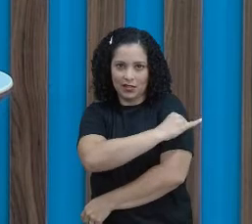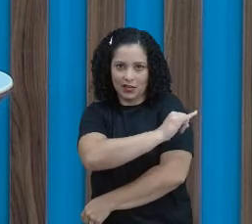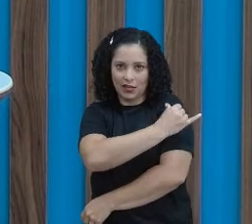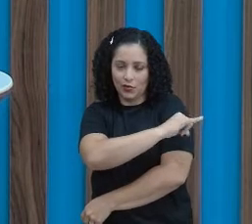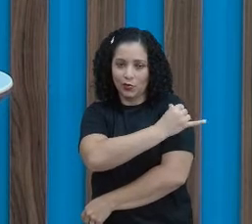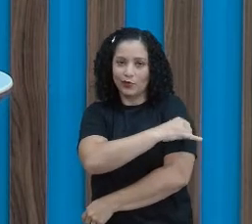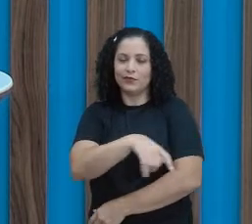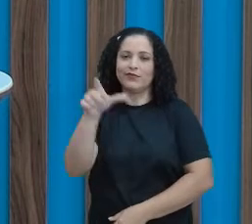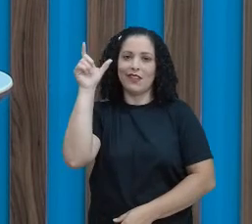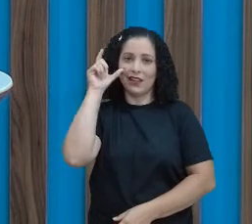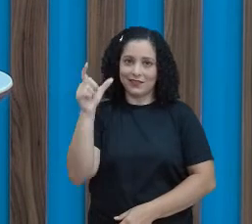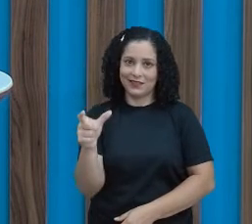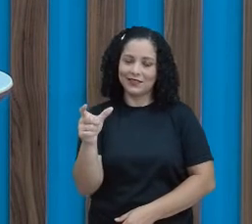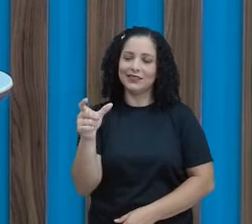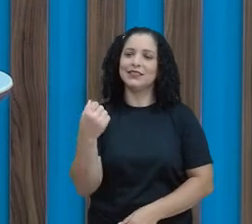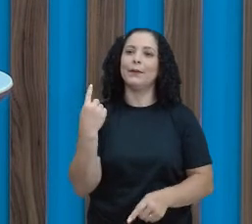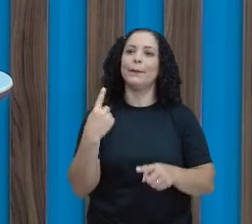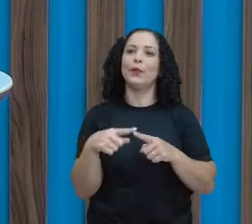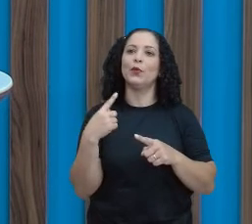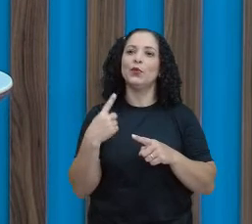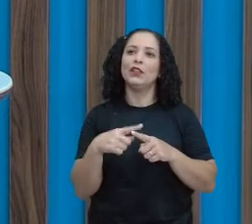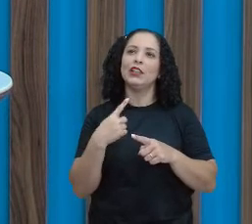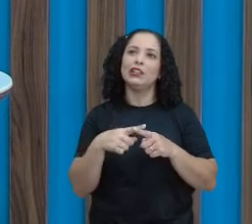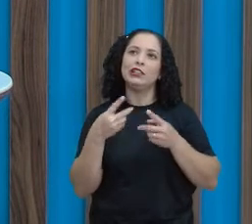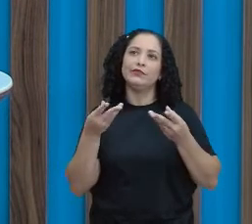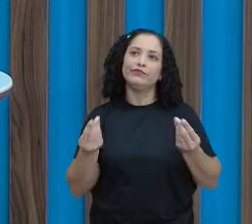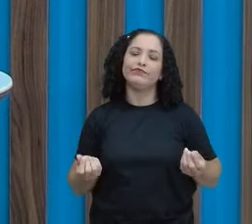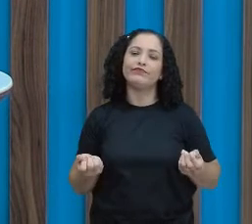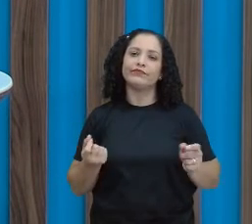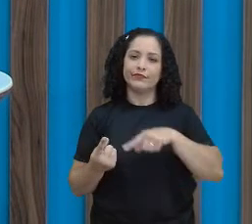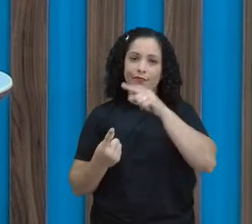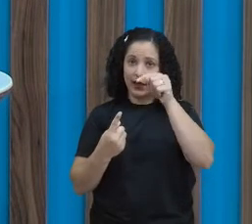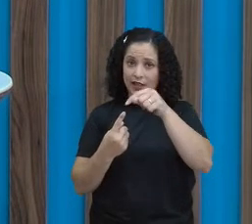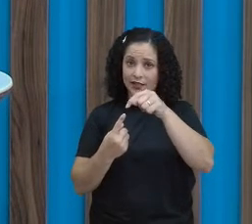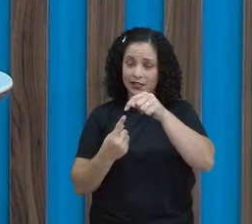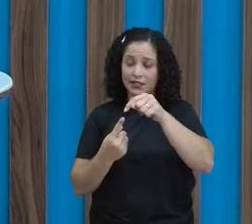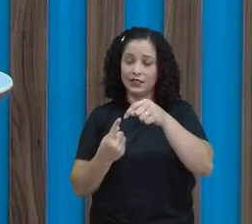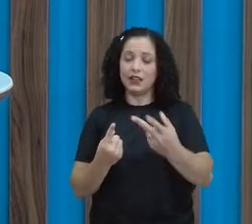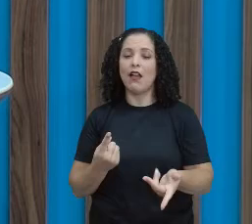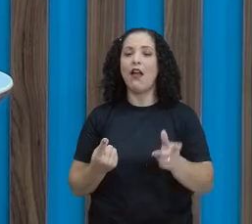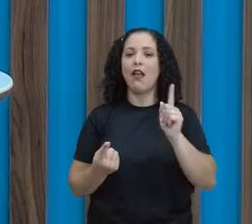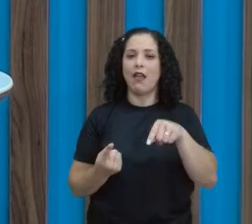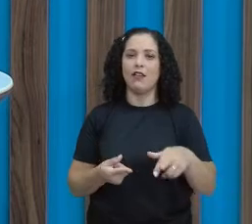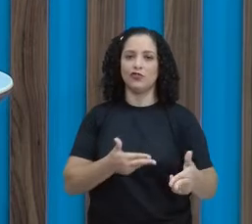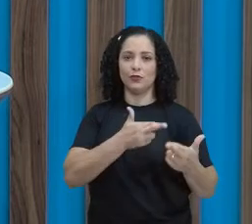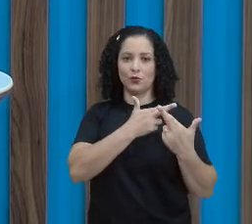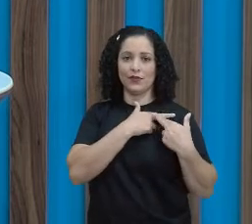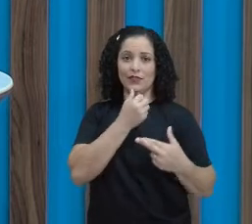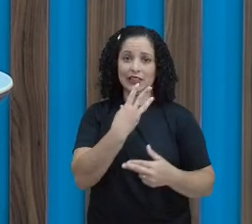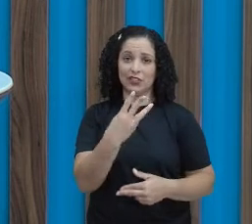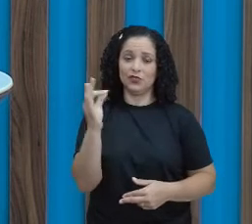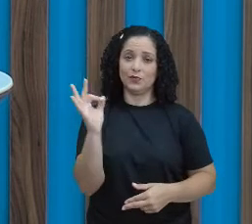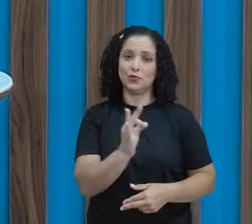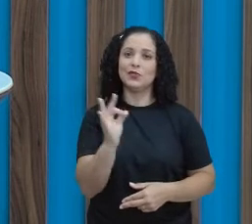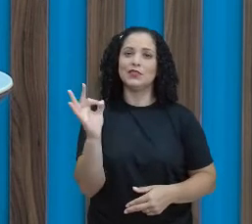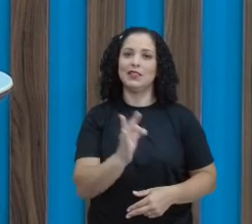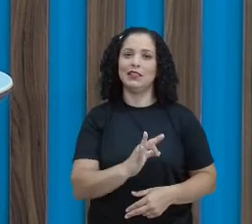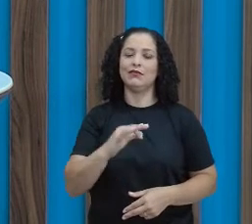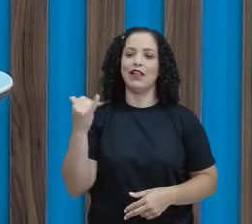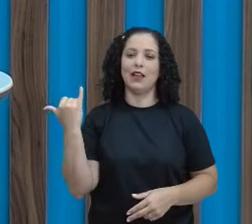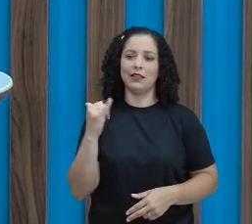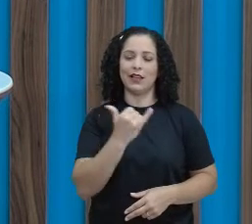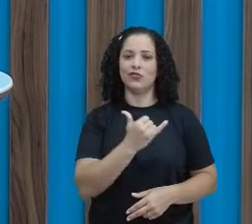muito interessante, professora Carol, porque essa Angra 1 mesmo, ela é responsável por 3% da energia do Rio de